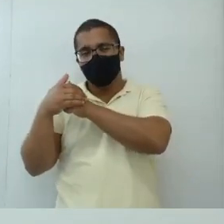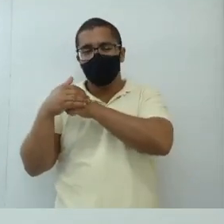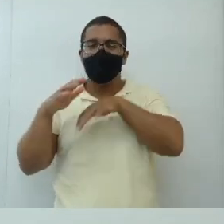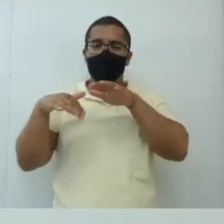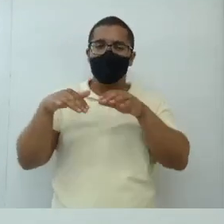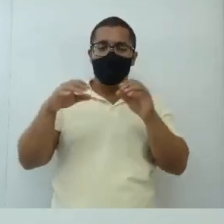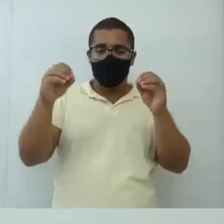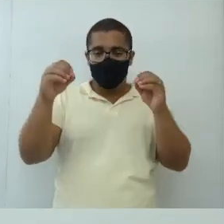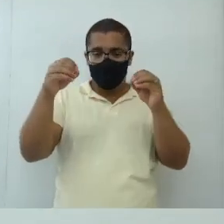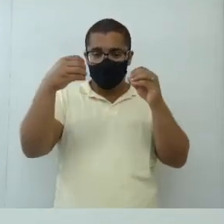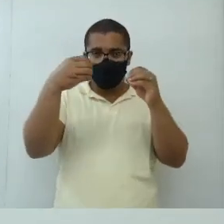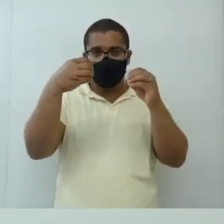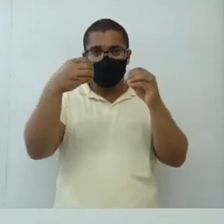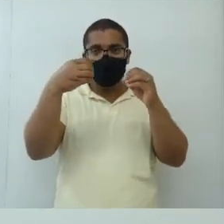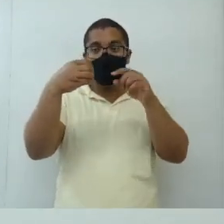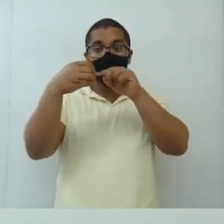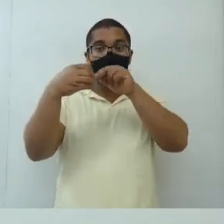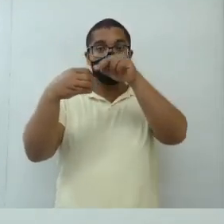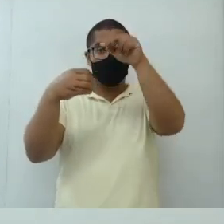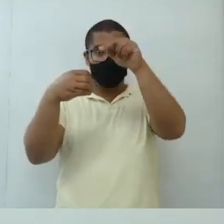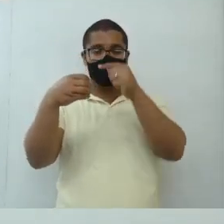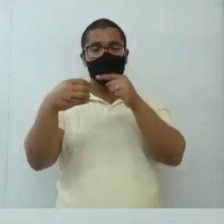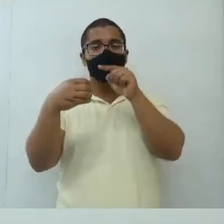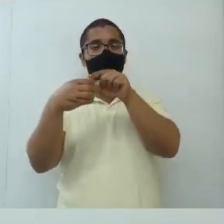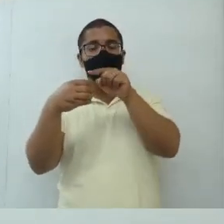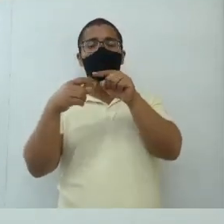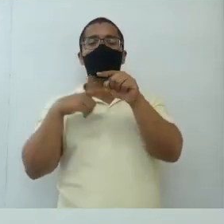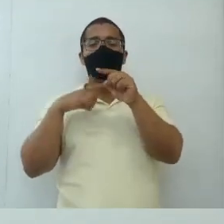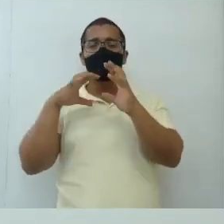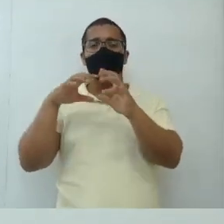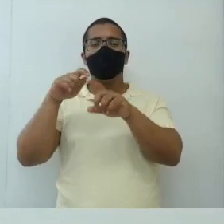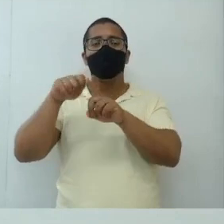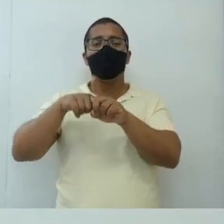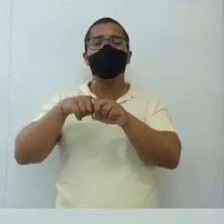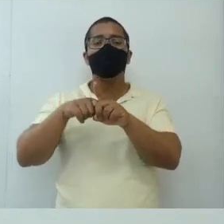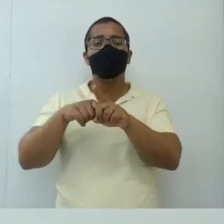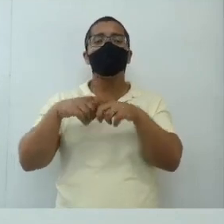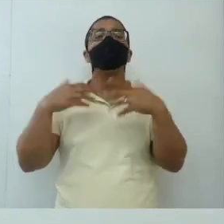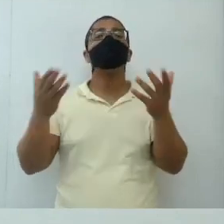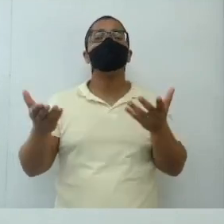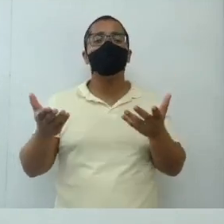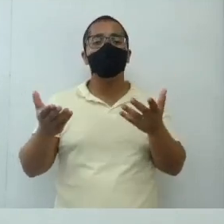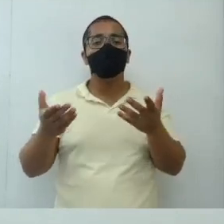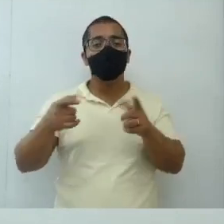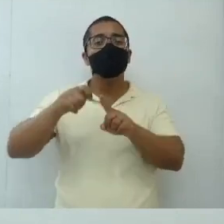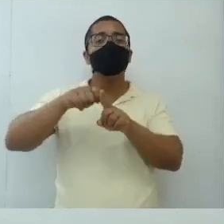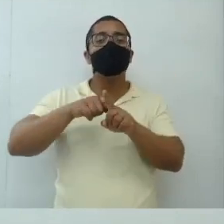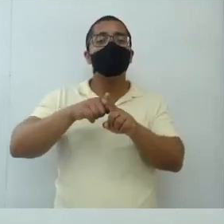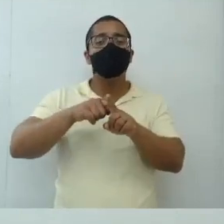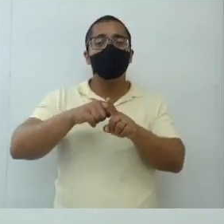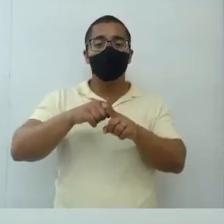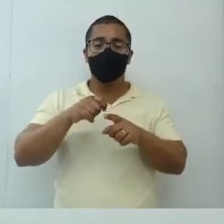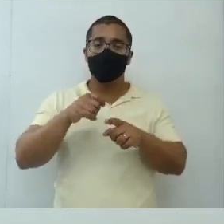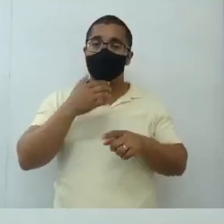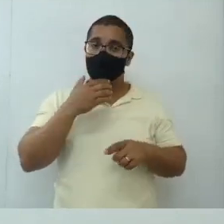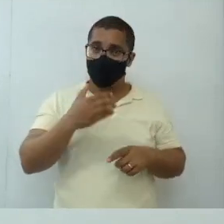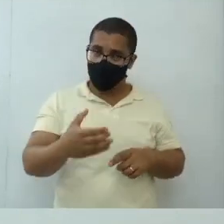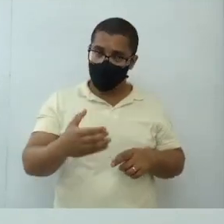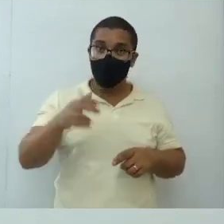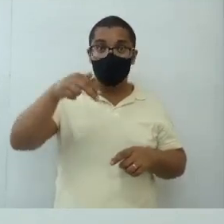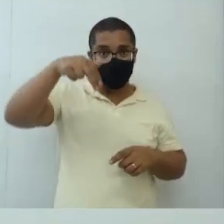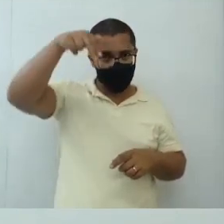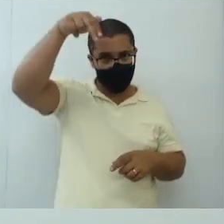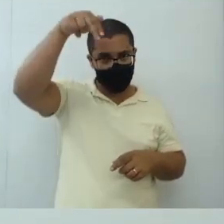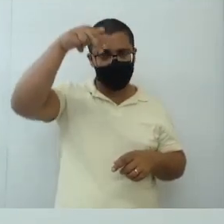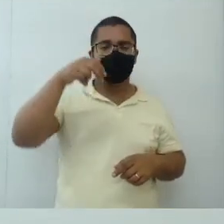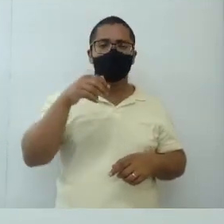hemisfério norte os meses de Inverno em junho ainda ezembro o hemisfério